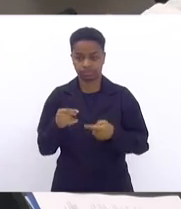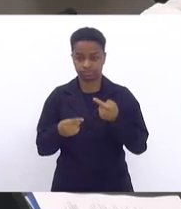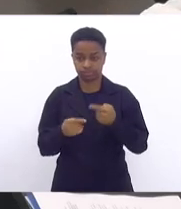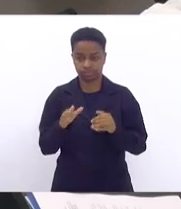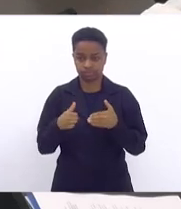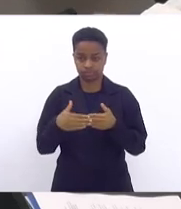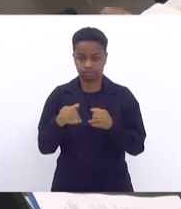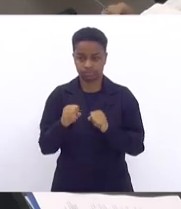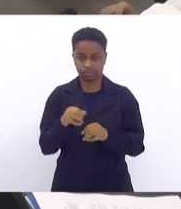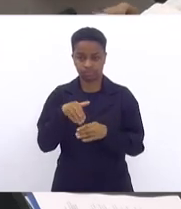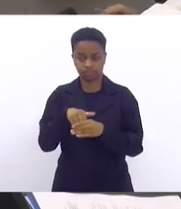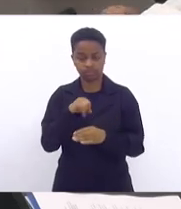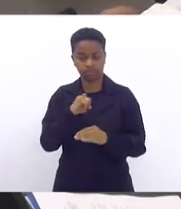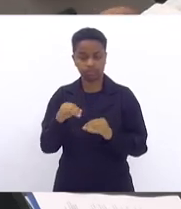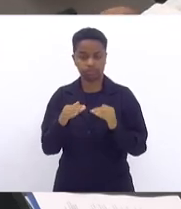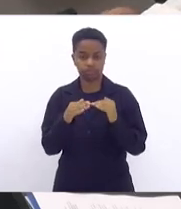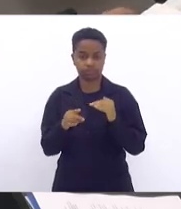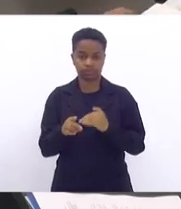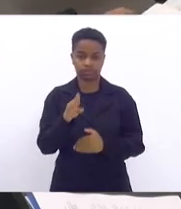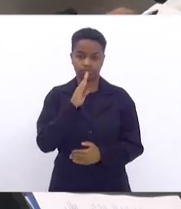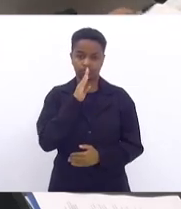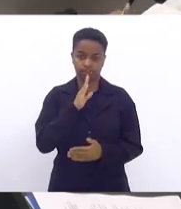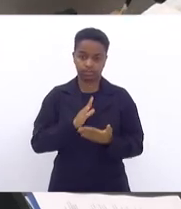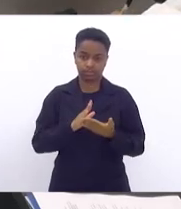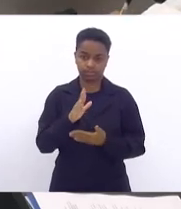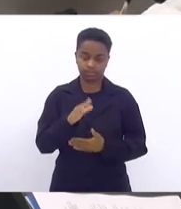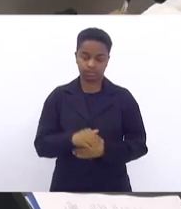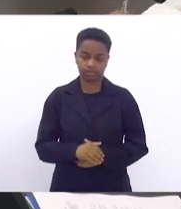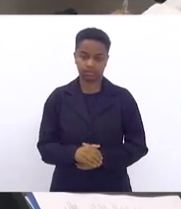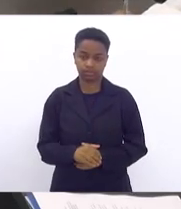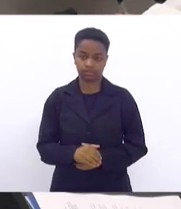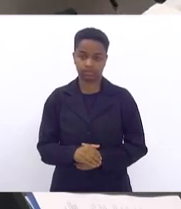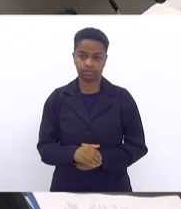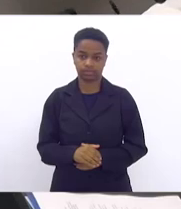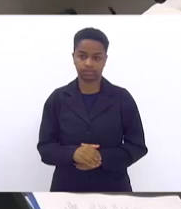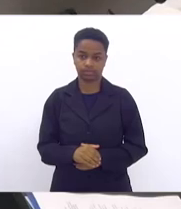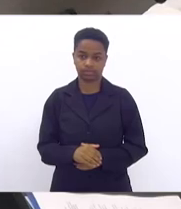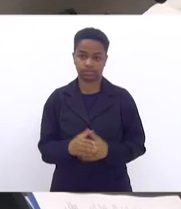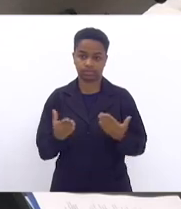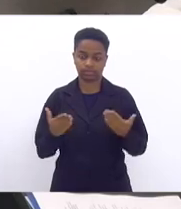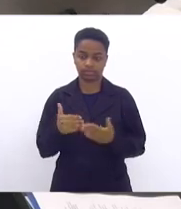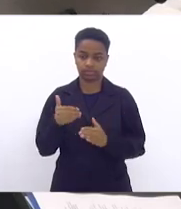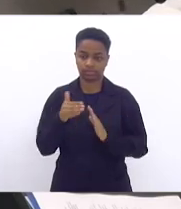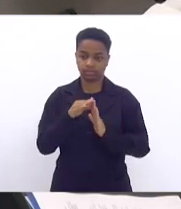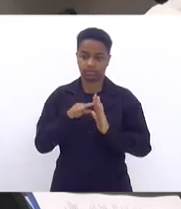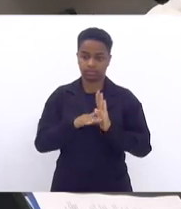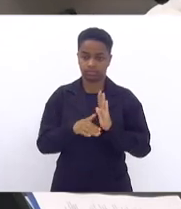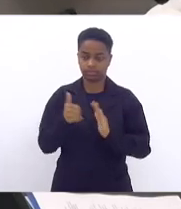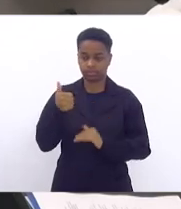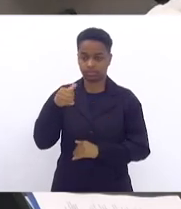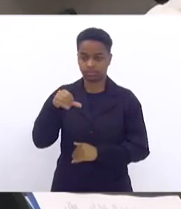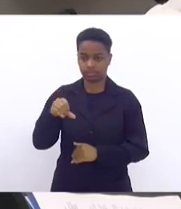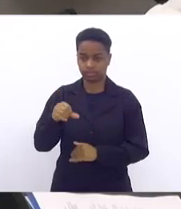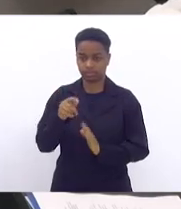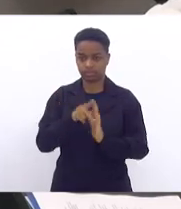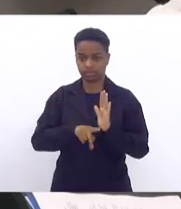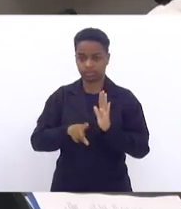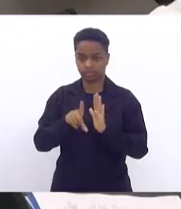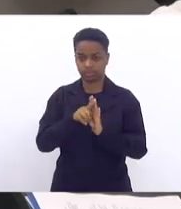discussão. Em votação, os senhores que aprovam, permaneçam como estão, aprovado. Passo ao item 19 da pauta, que é o